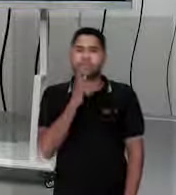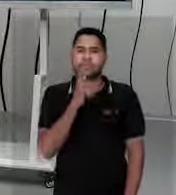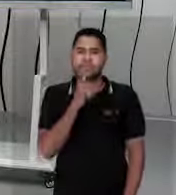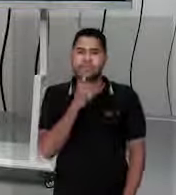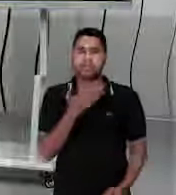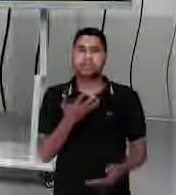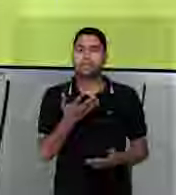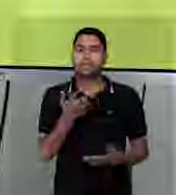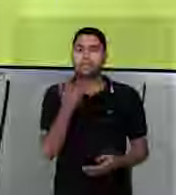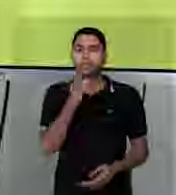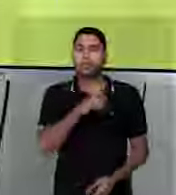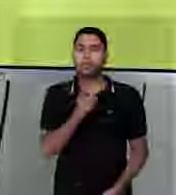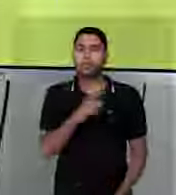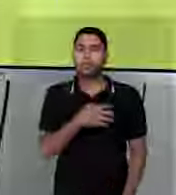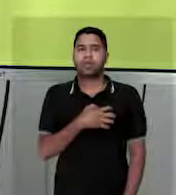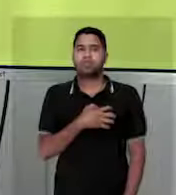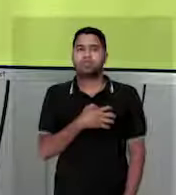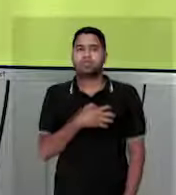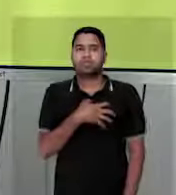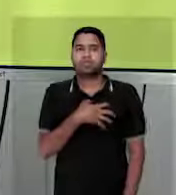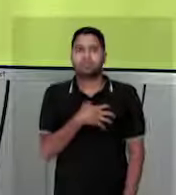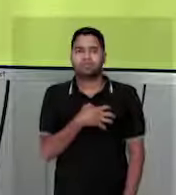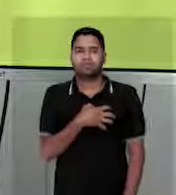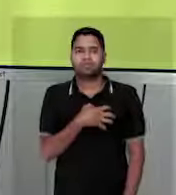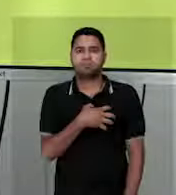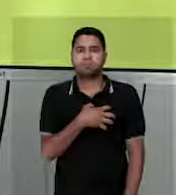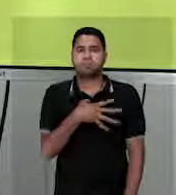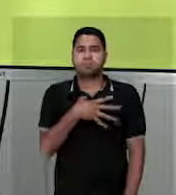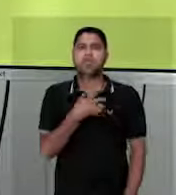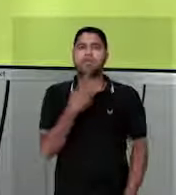consegue bombear o sangue, ele não consegue bombear